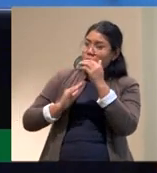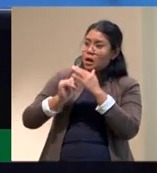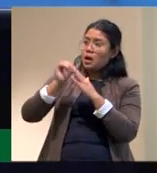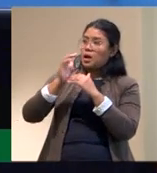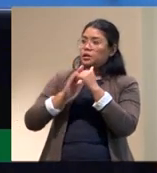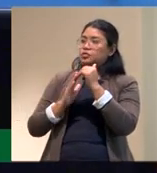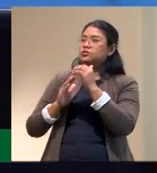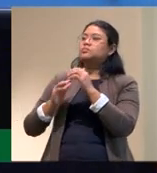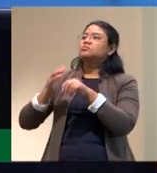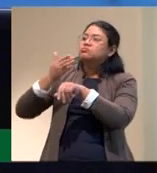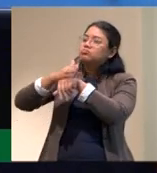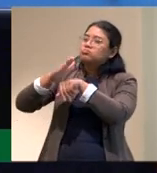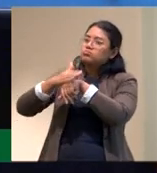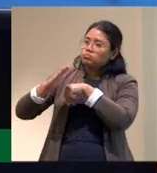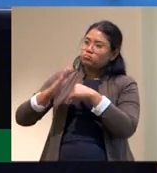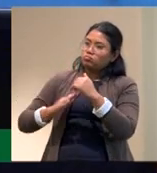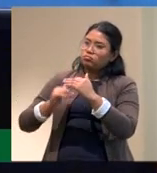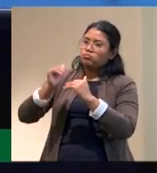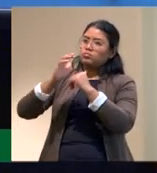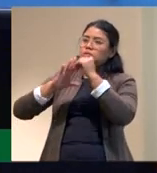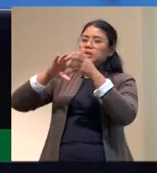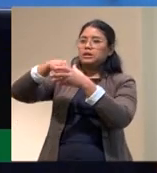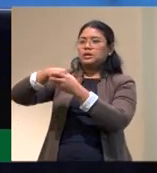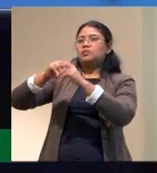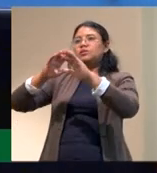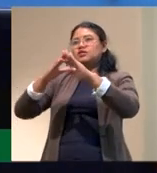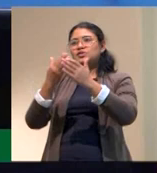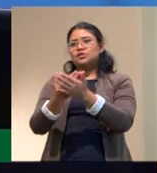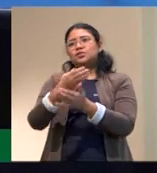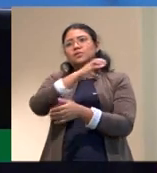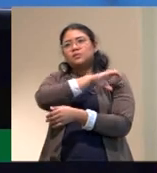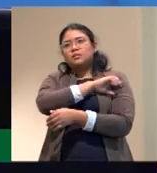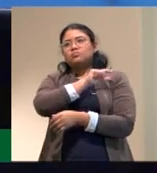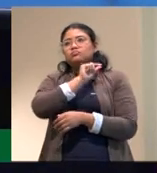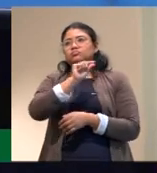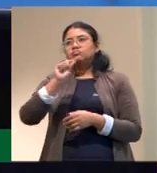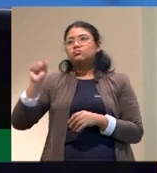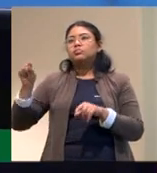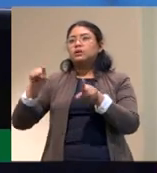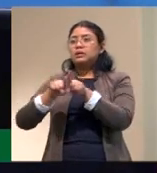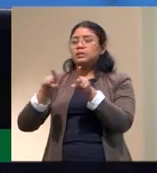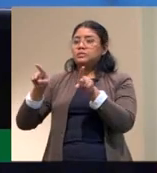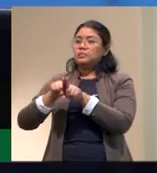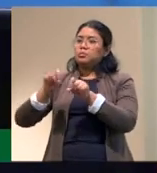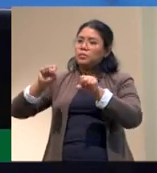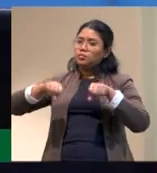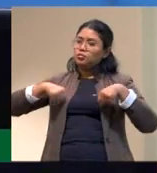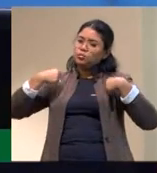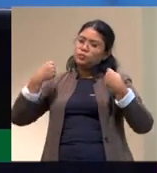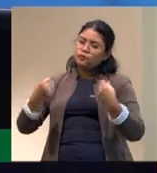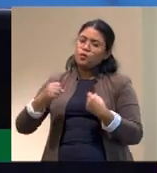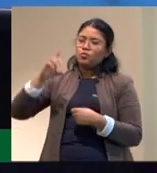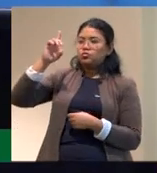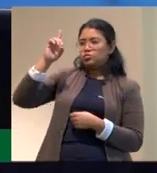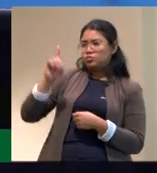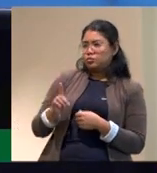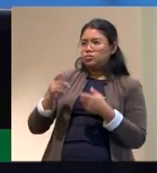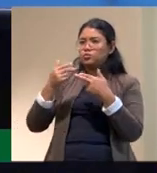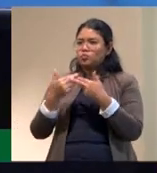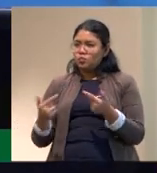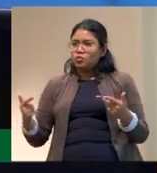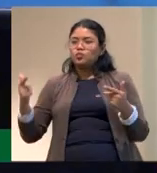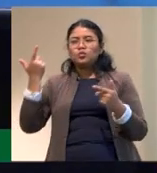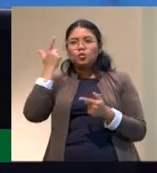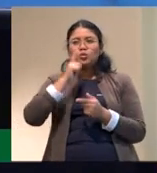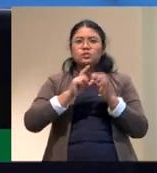por esses profissionais nas unidades, né? E também um esforço das equipes de coordenação e diretivas no sentido de